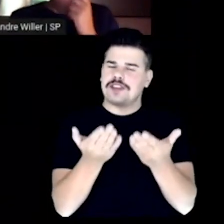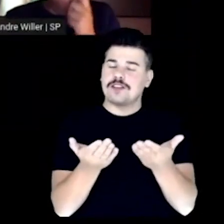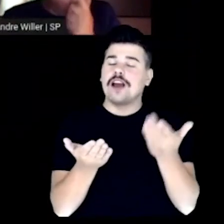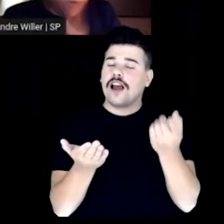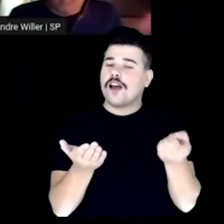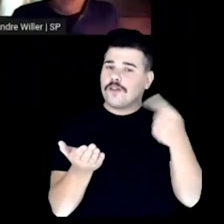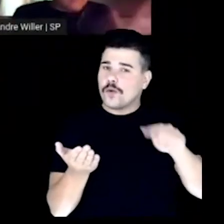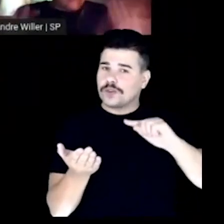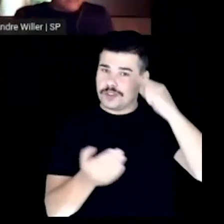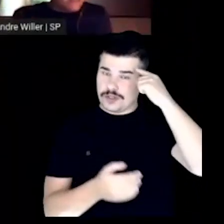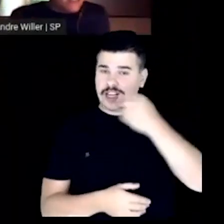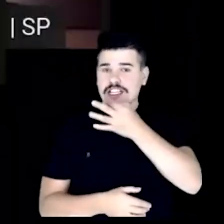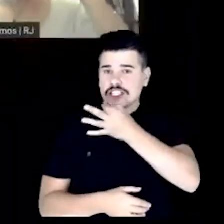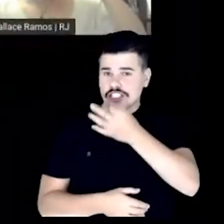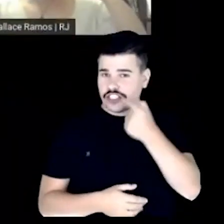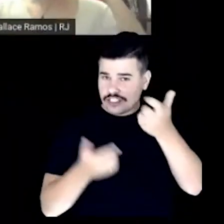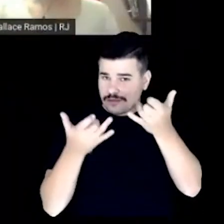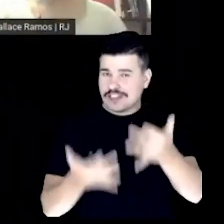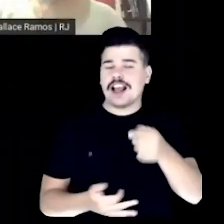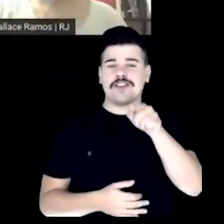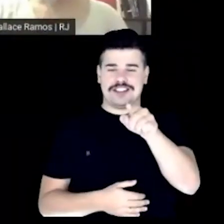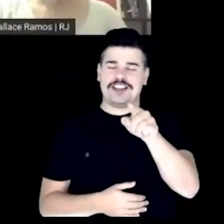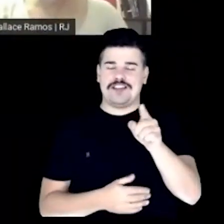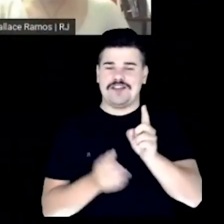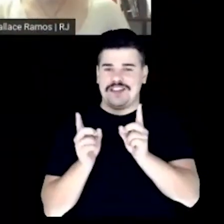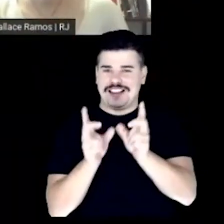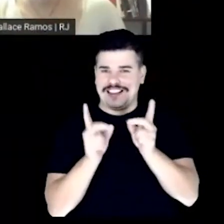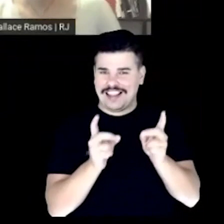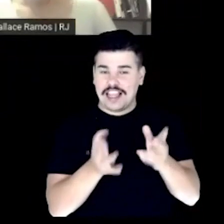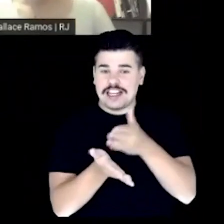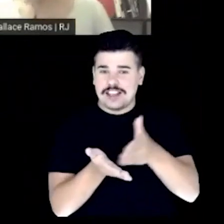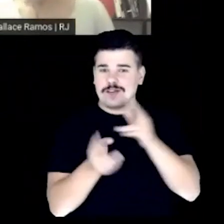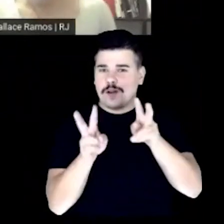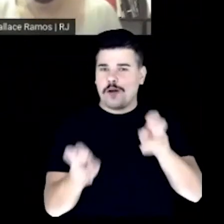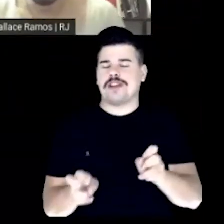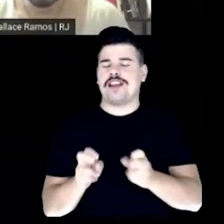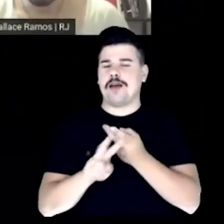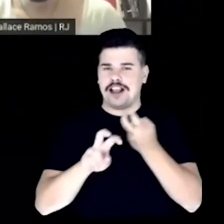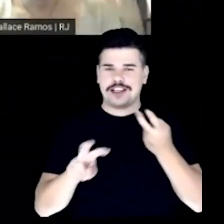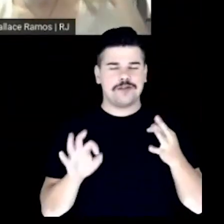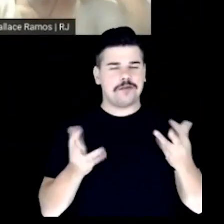Não, perfeito. E voltando, essa dica de vender livro pelo aplicativo é valiosa. Nossa,